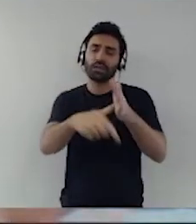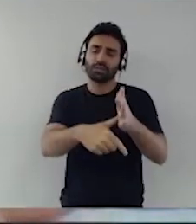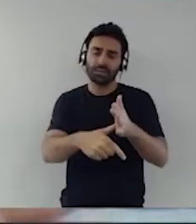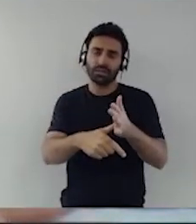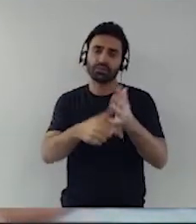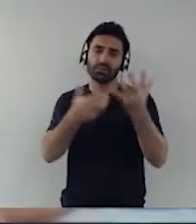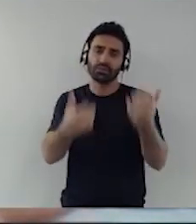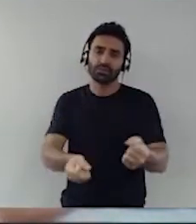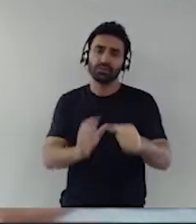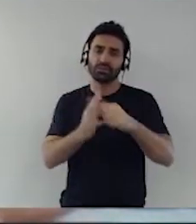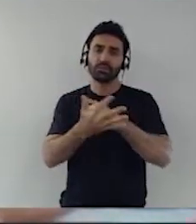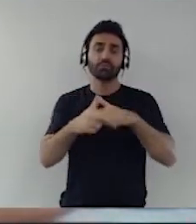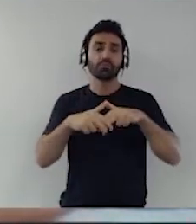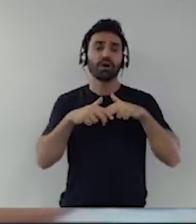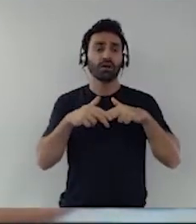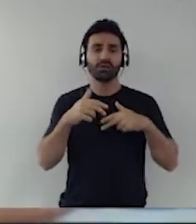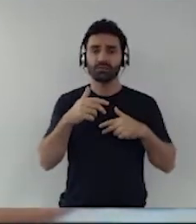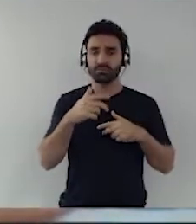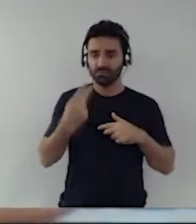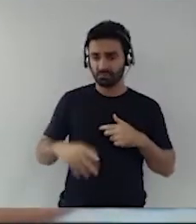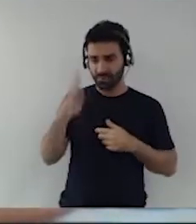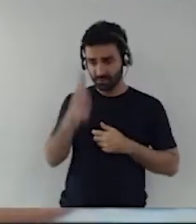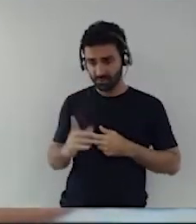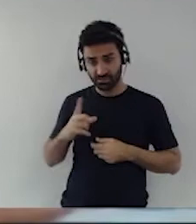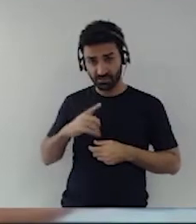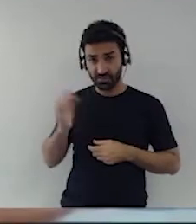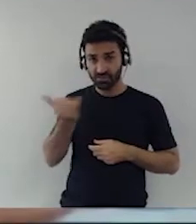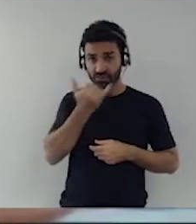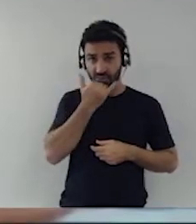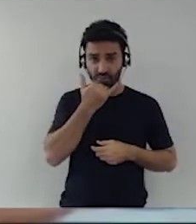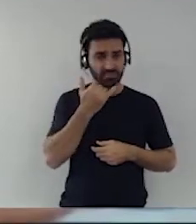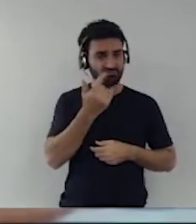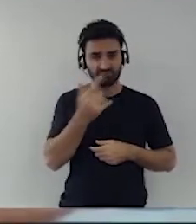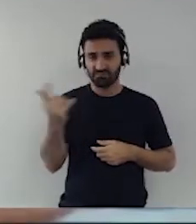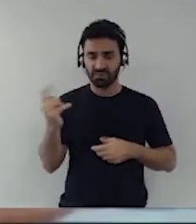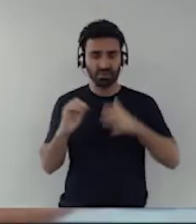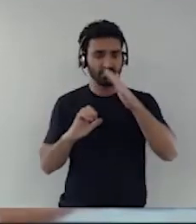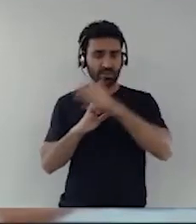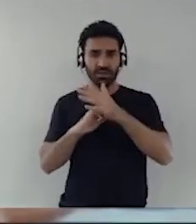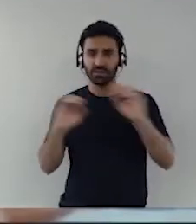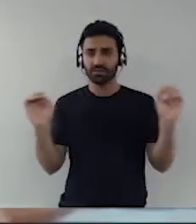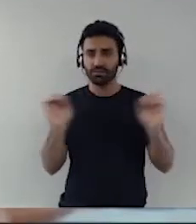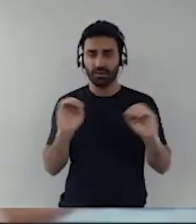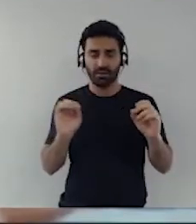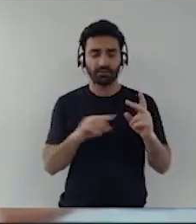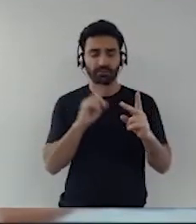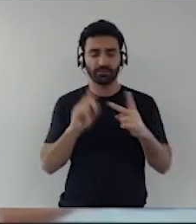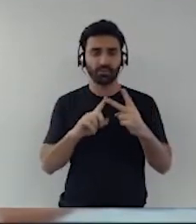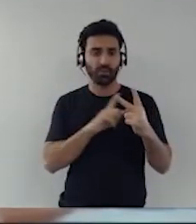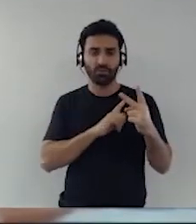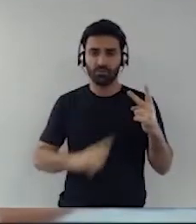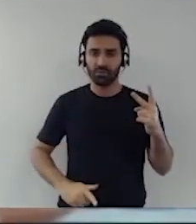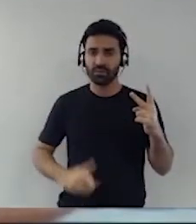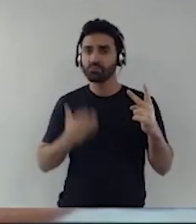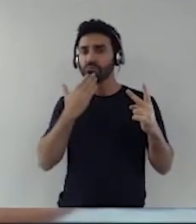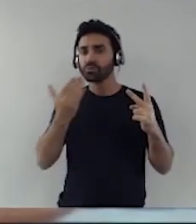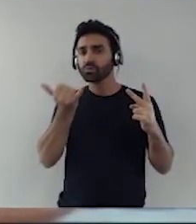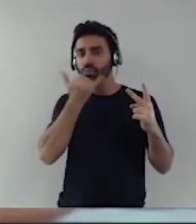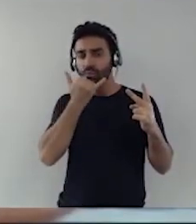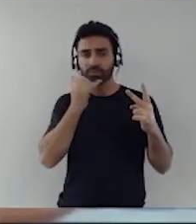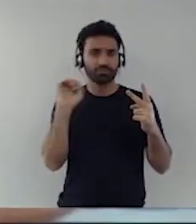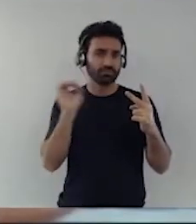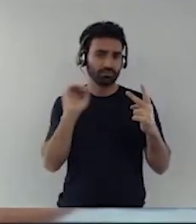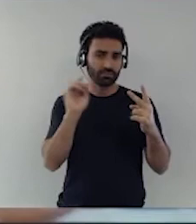de desculpa a gente não viu muito no Brasil ainda, nem de empresas, nem do governo, mas nem de